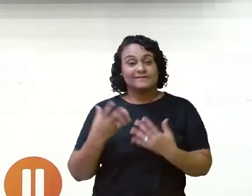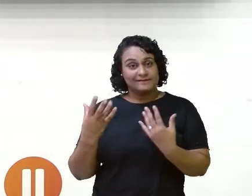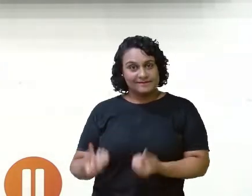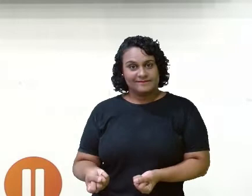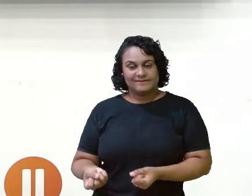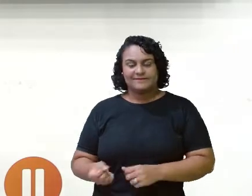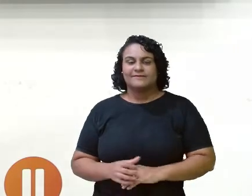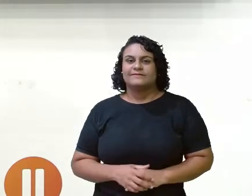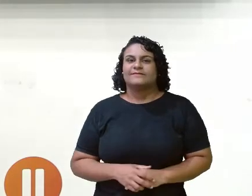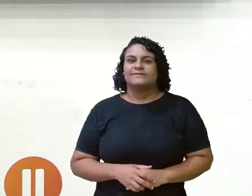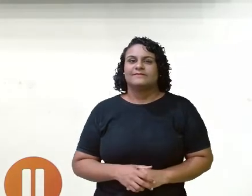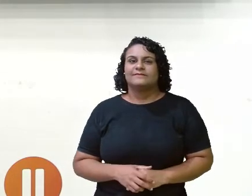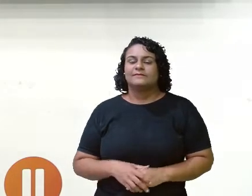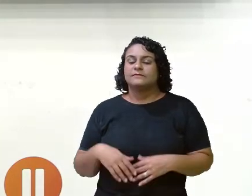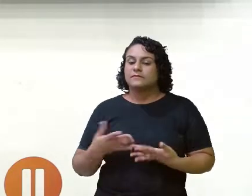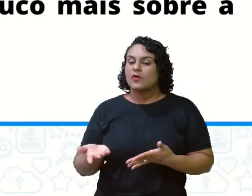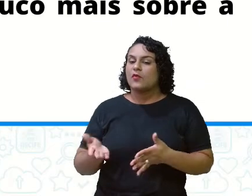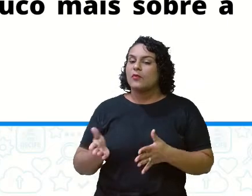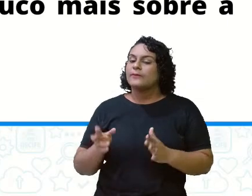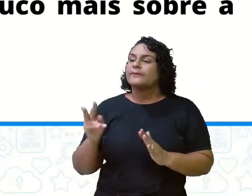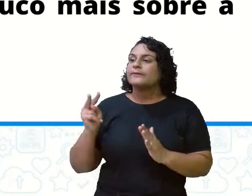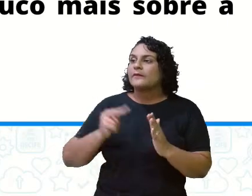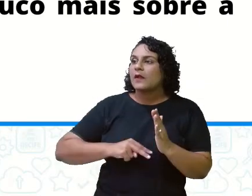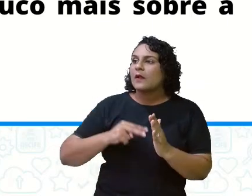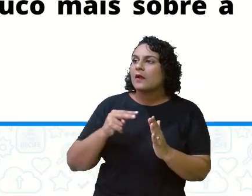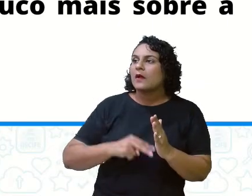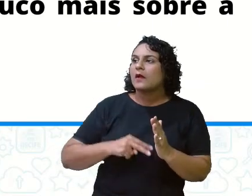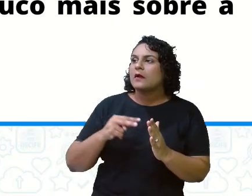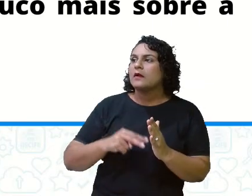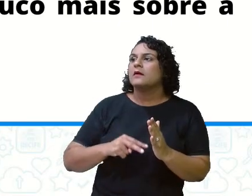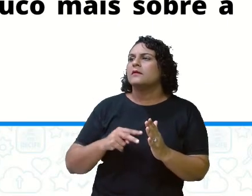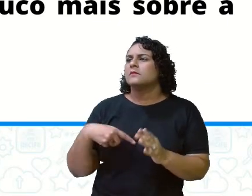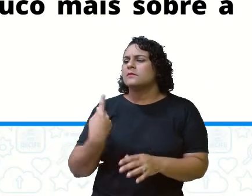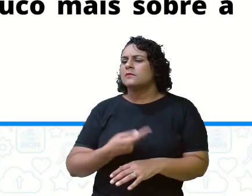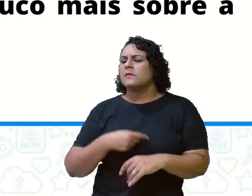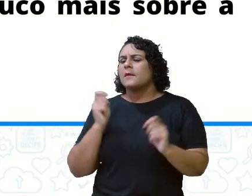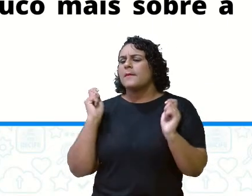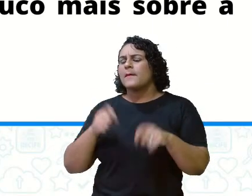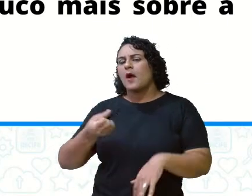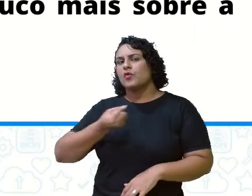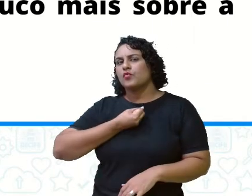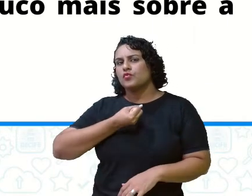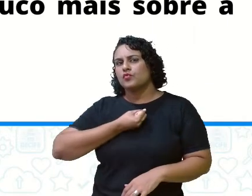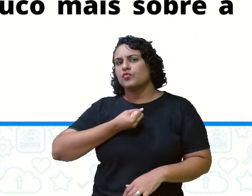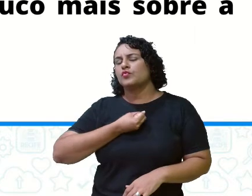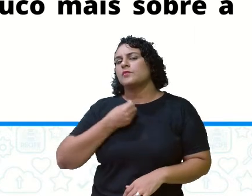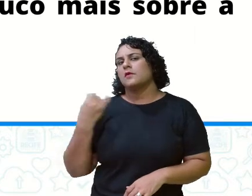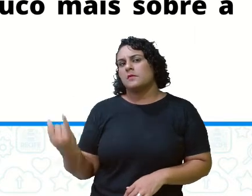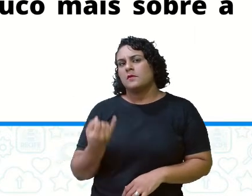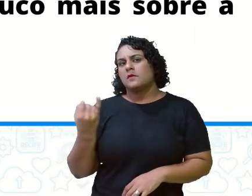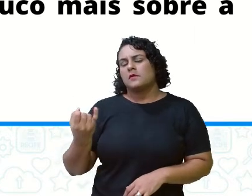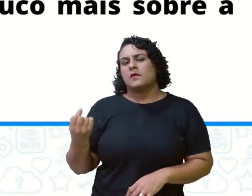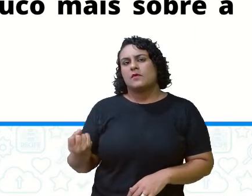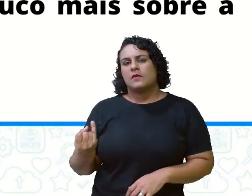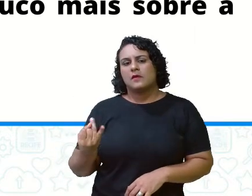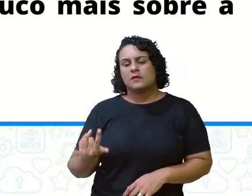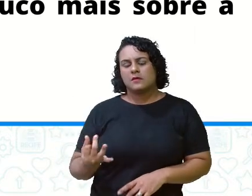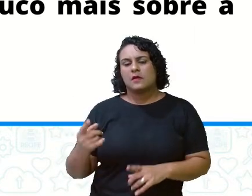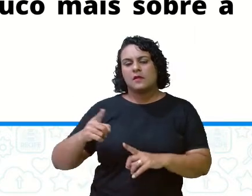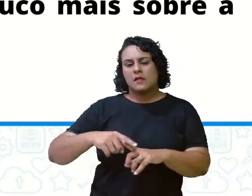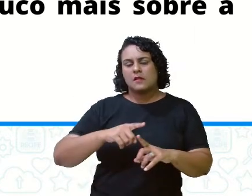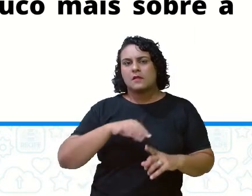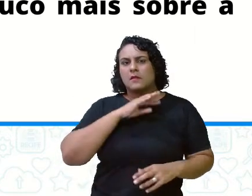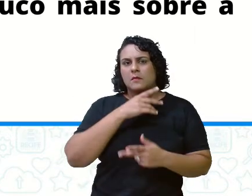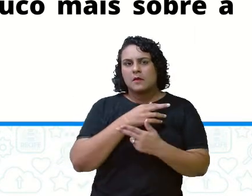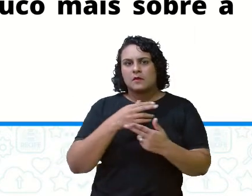embora. Durante a leitura, podemos perceber alguns números significantes. A quantidade de espécies, o